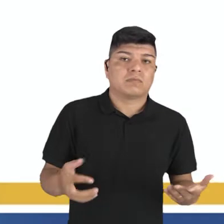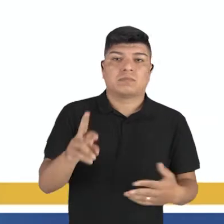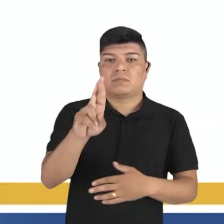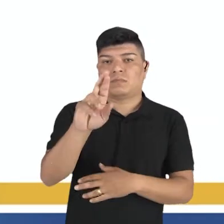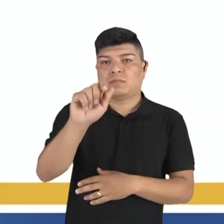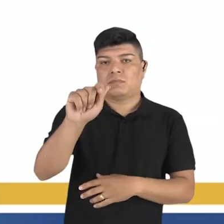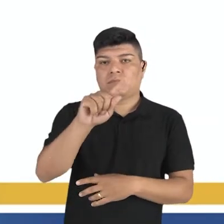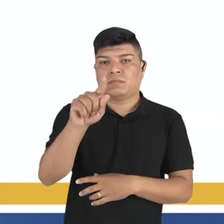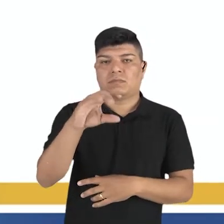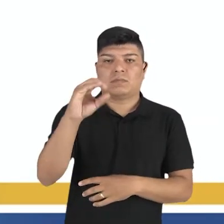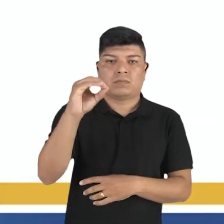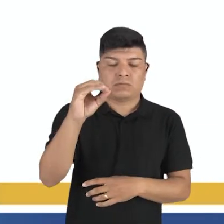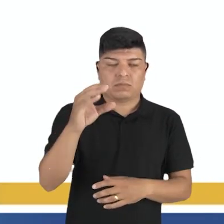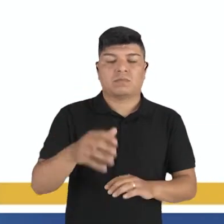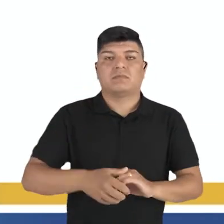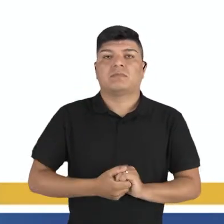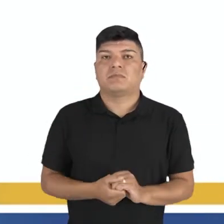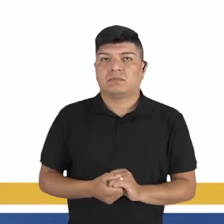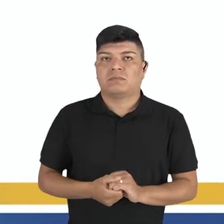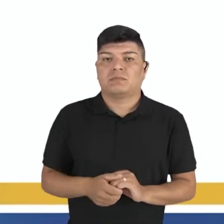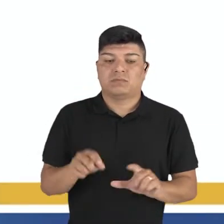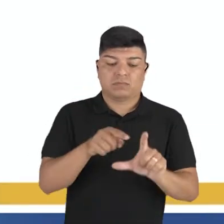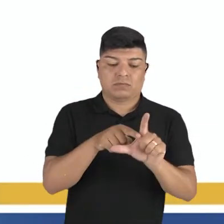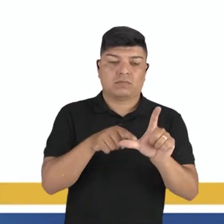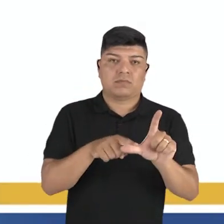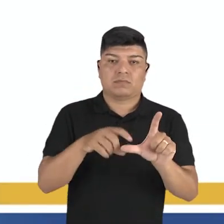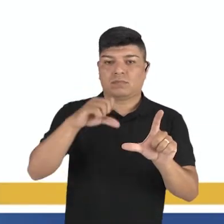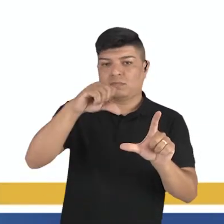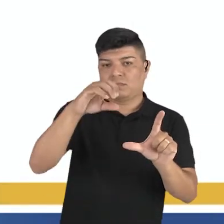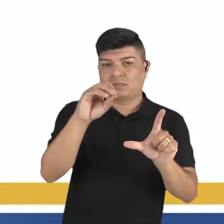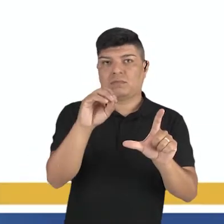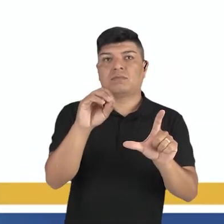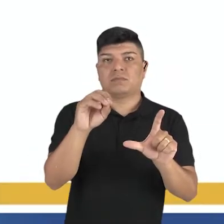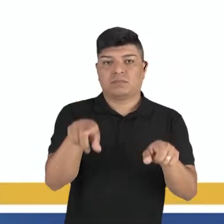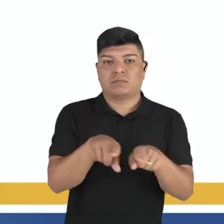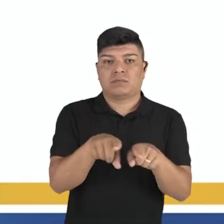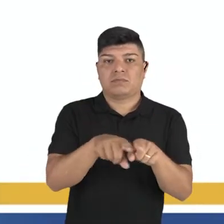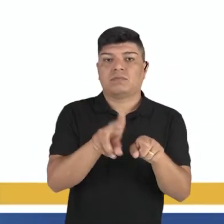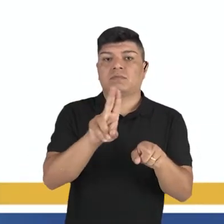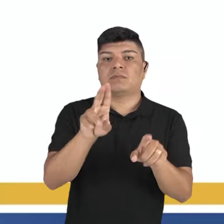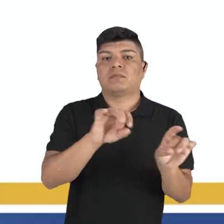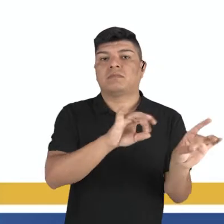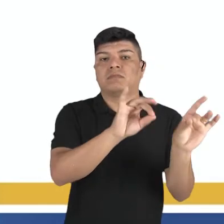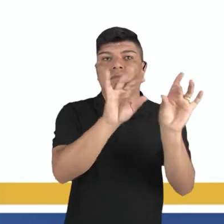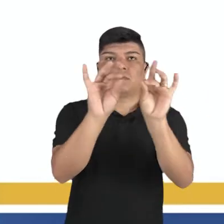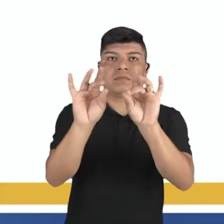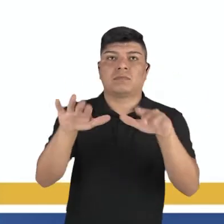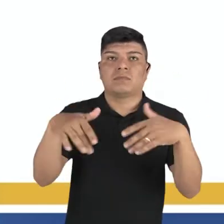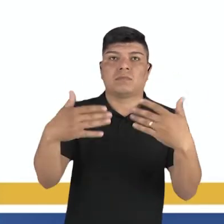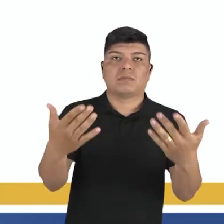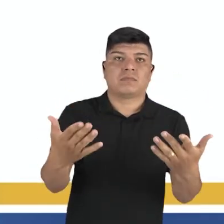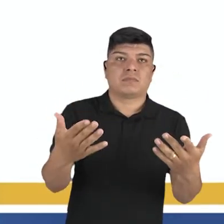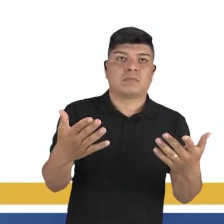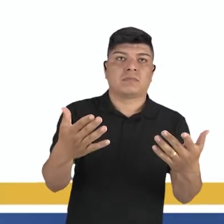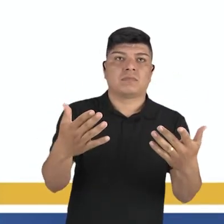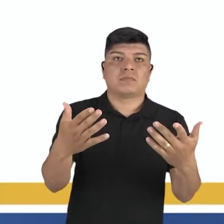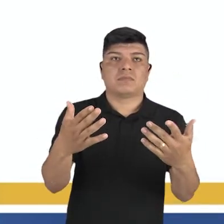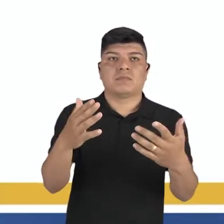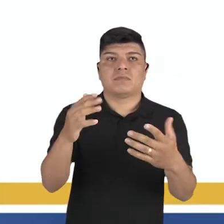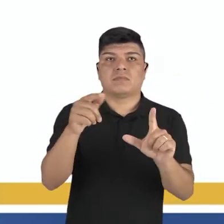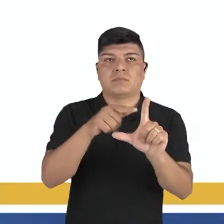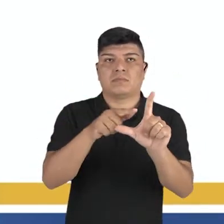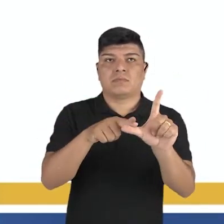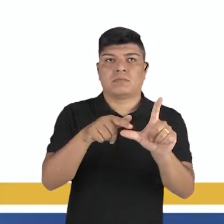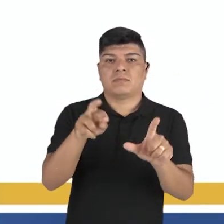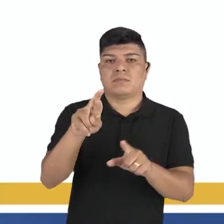raso. E o meu ângulo de 90 graus, ele também recebe um nome especial. É aqueles que nós chamamos de ângulo reto.